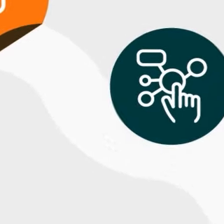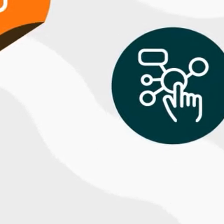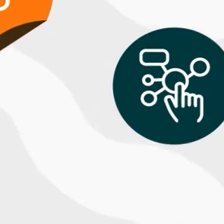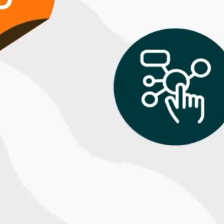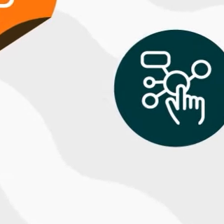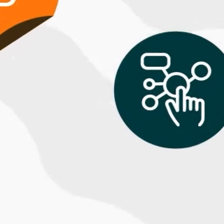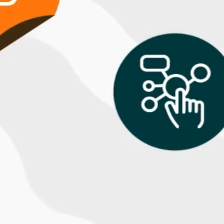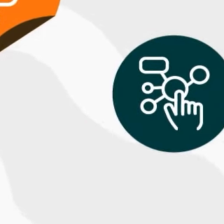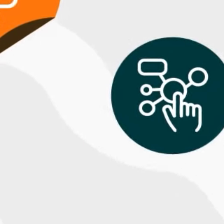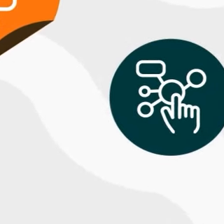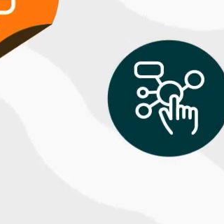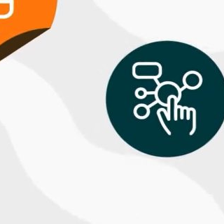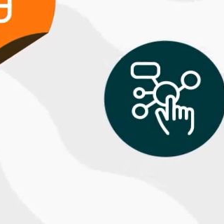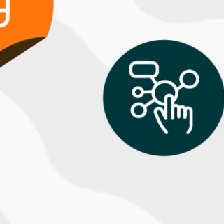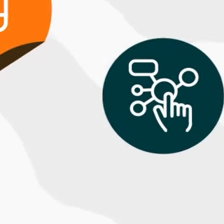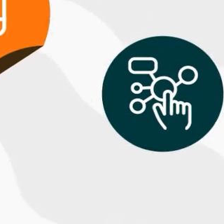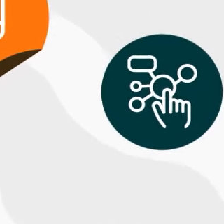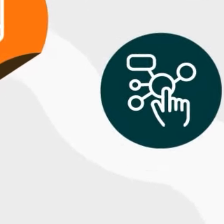h